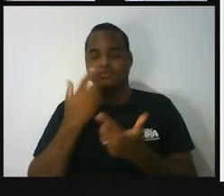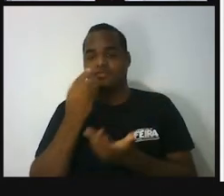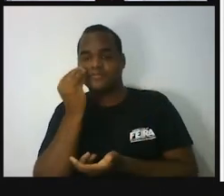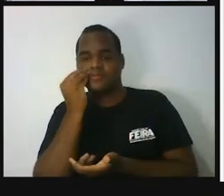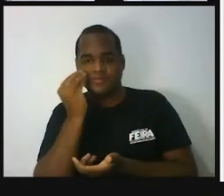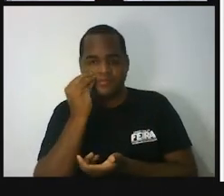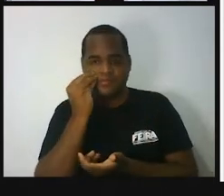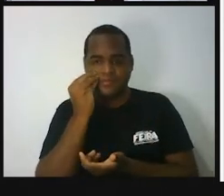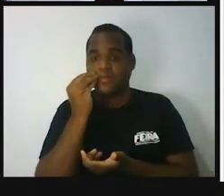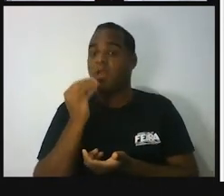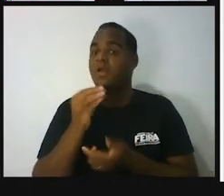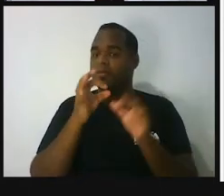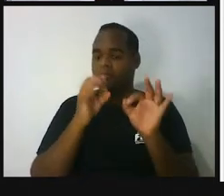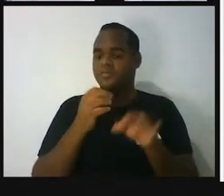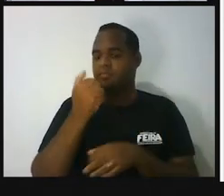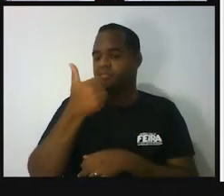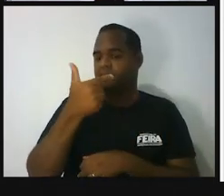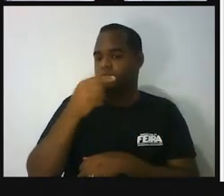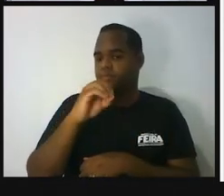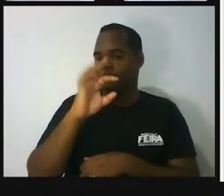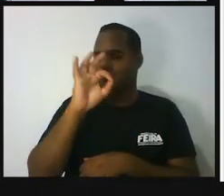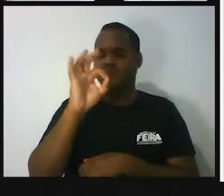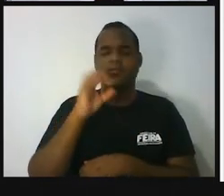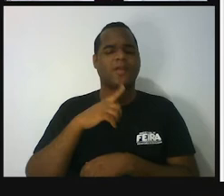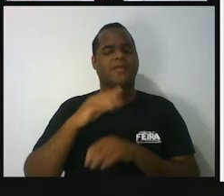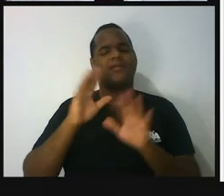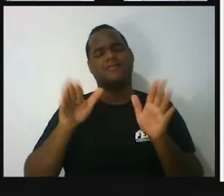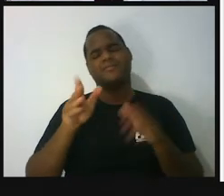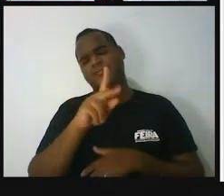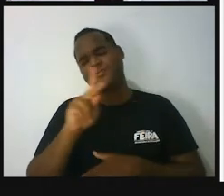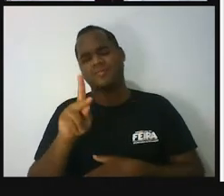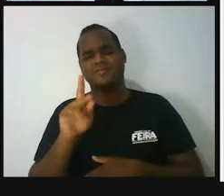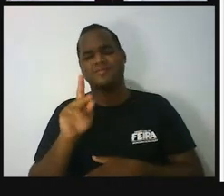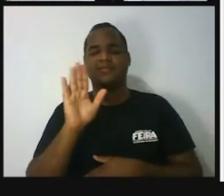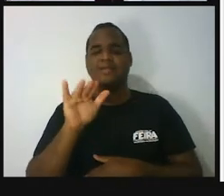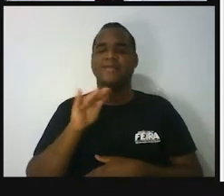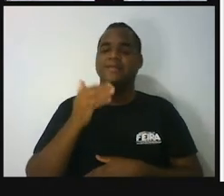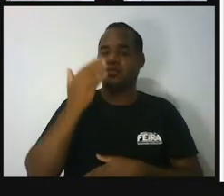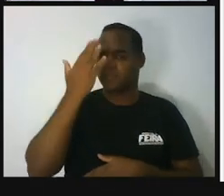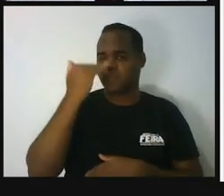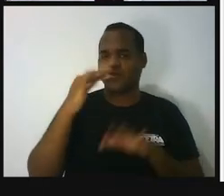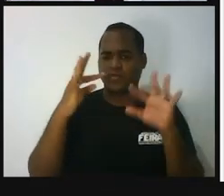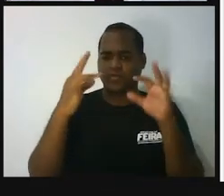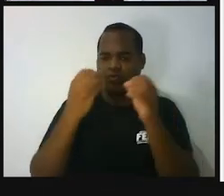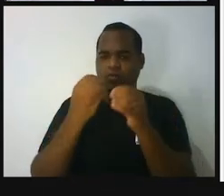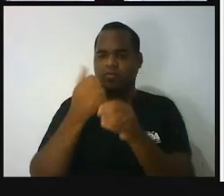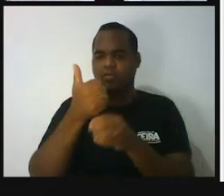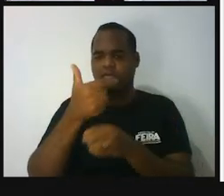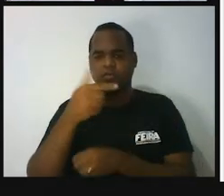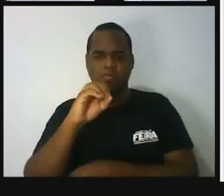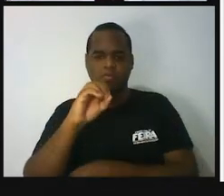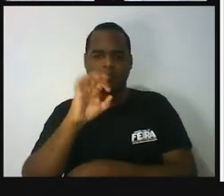Opa, 120 graus. Ah, professor, todos aí vão medir 120 graus.